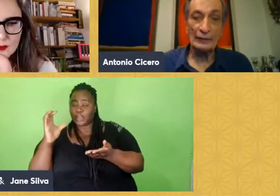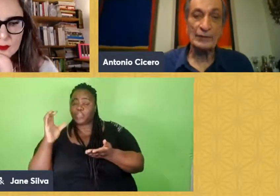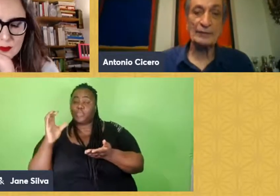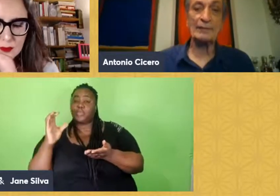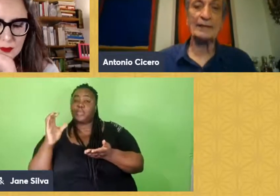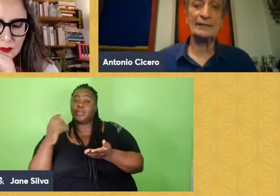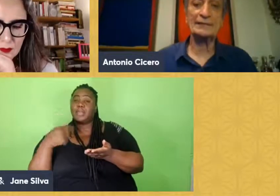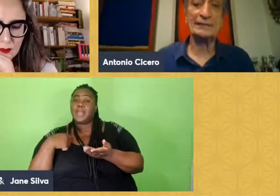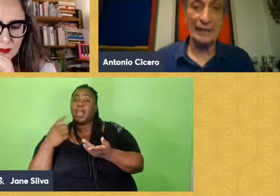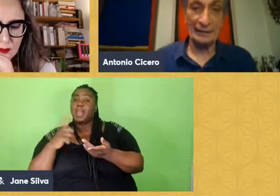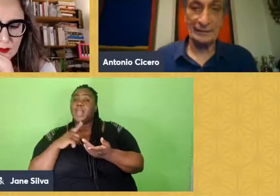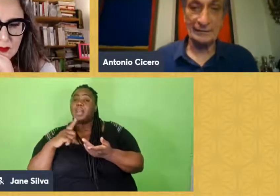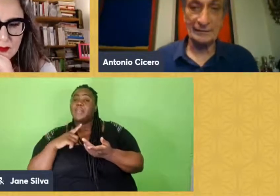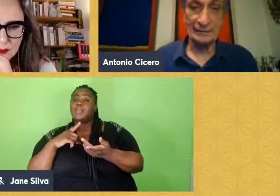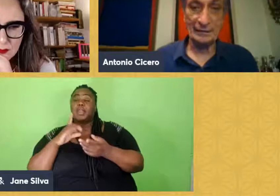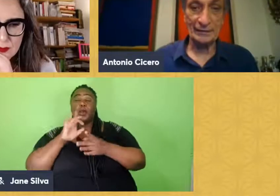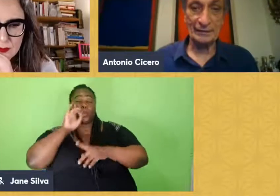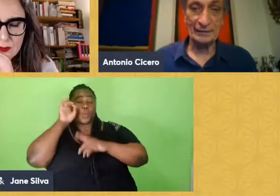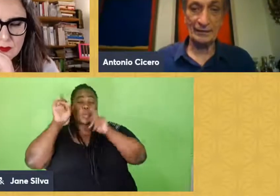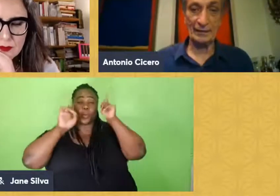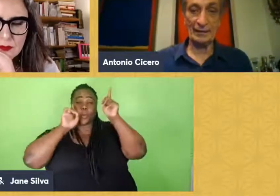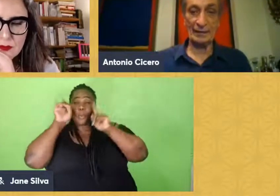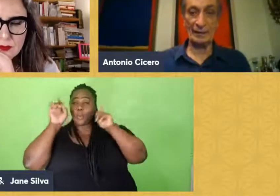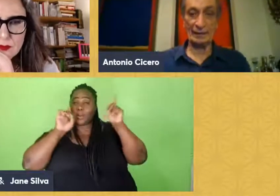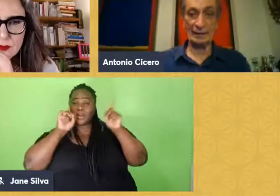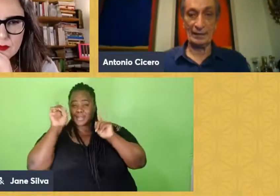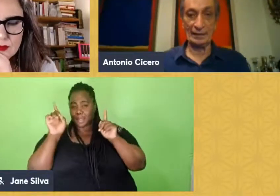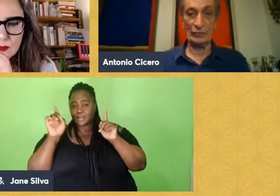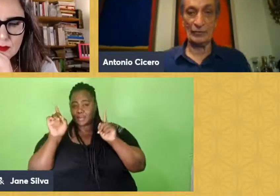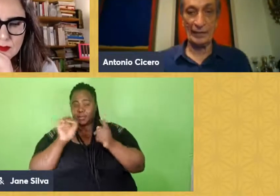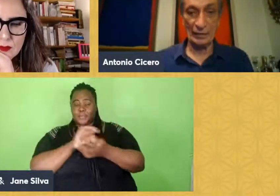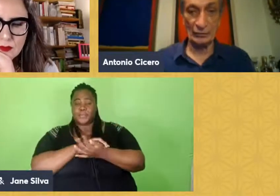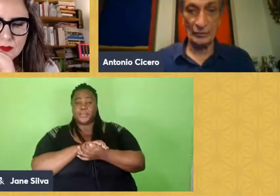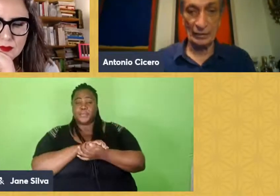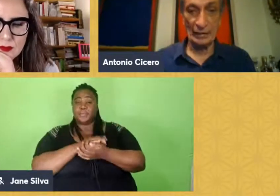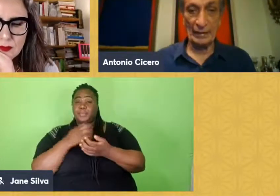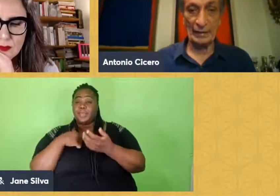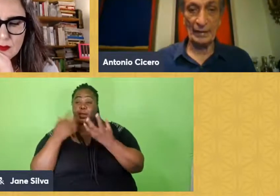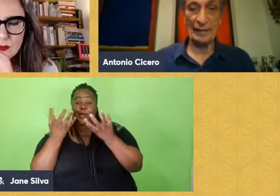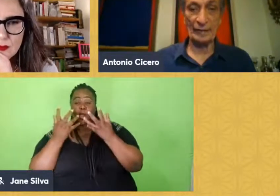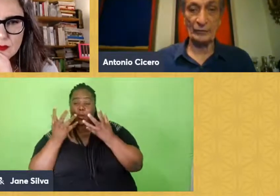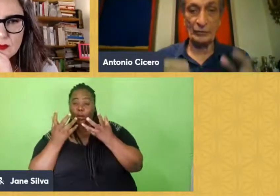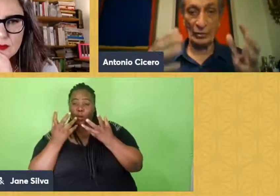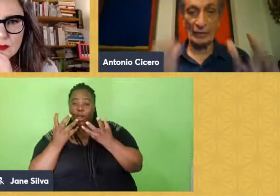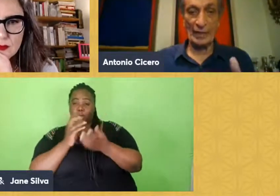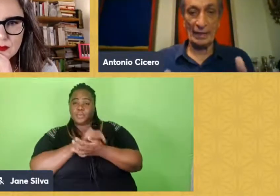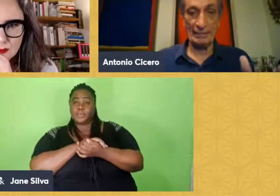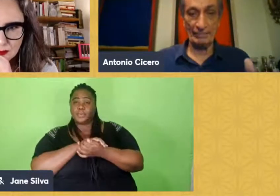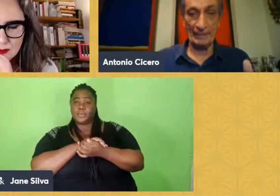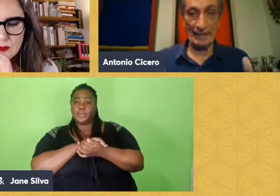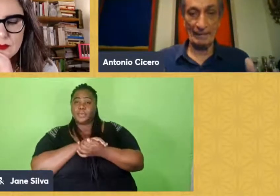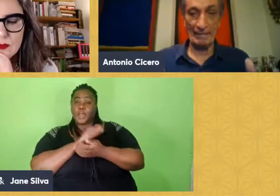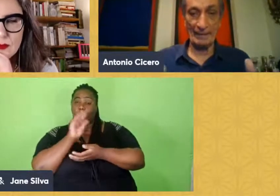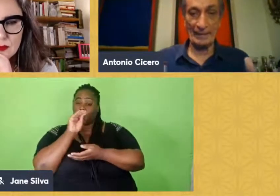eu tenho determinadas ideias que eu quero